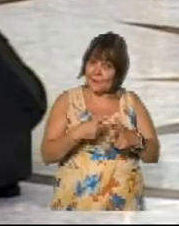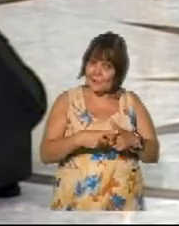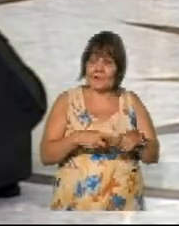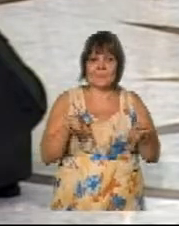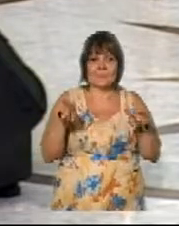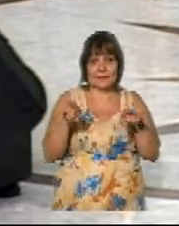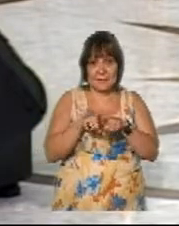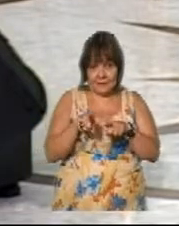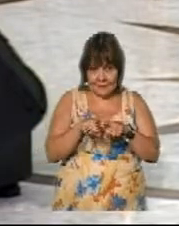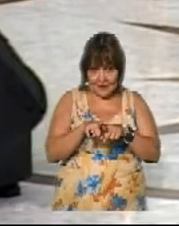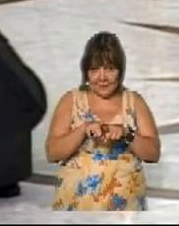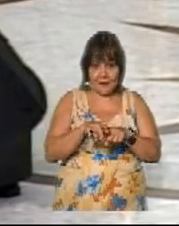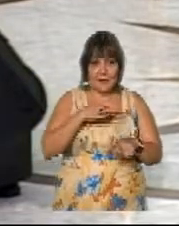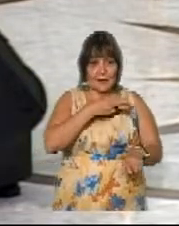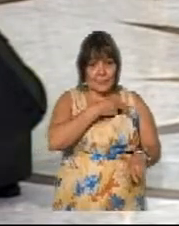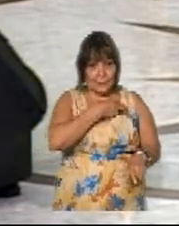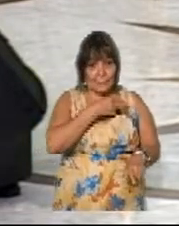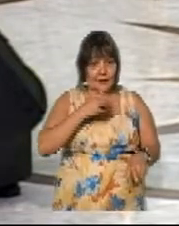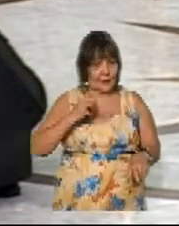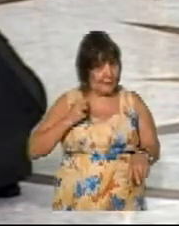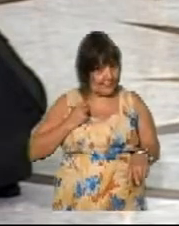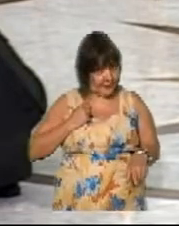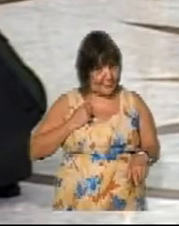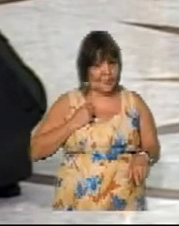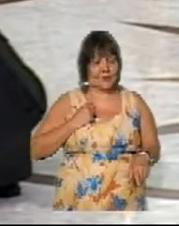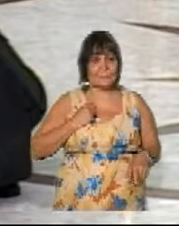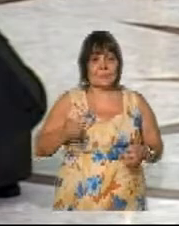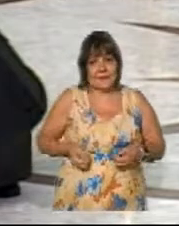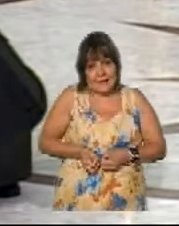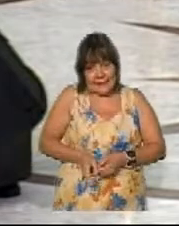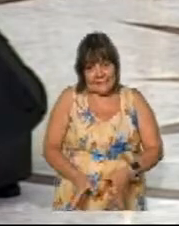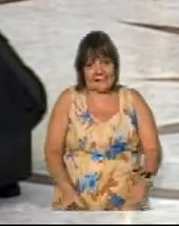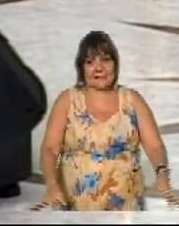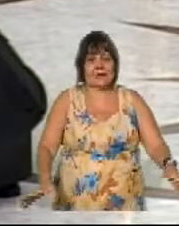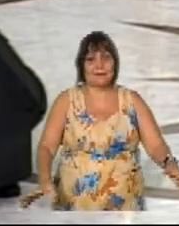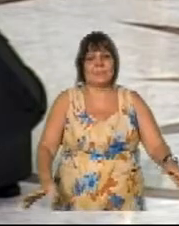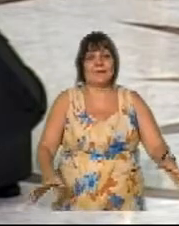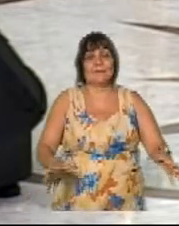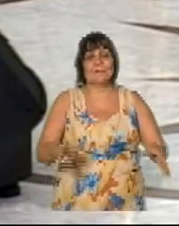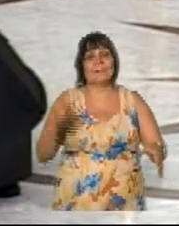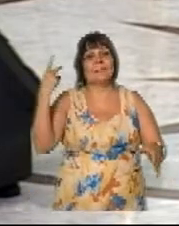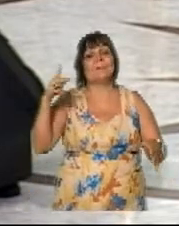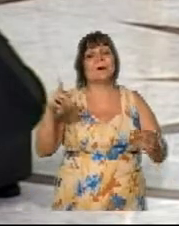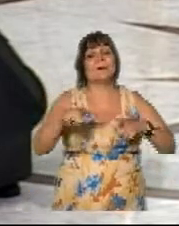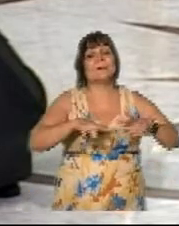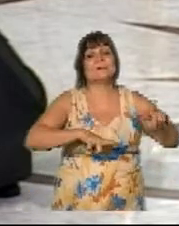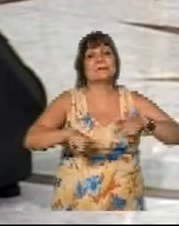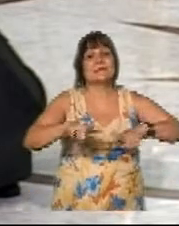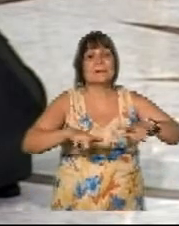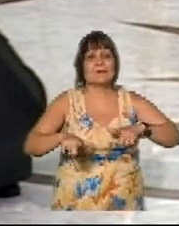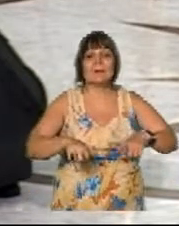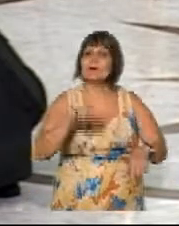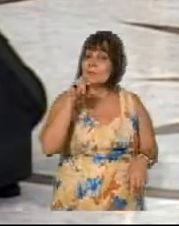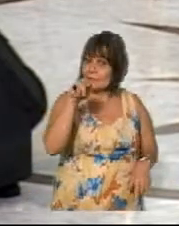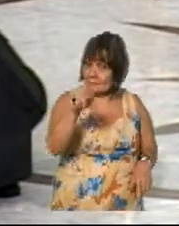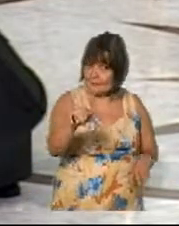também nasci, e você também nasceu, para servir.